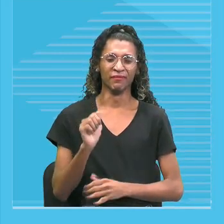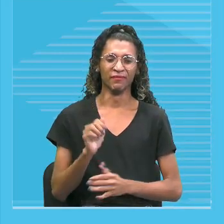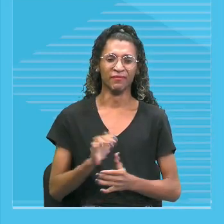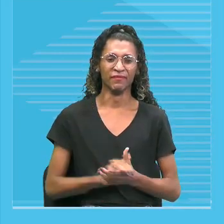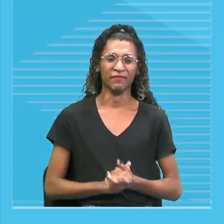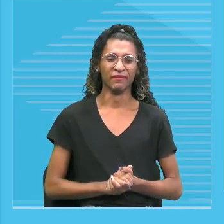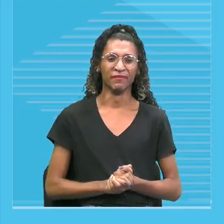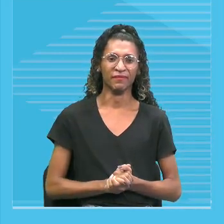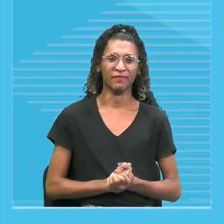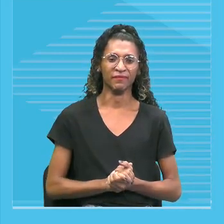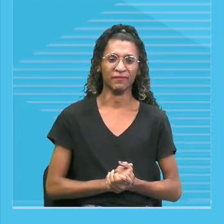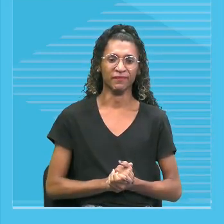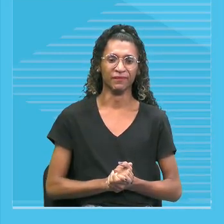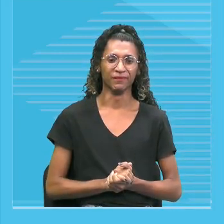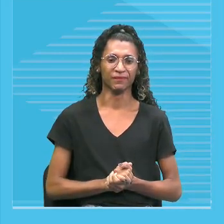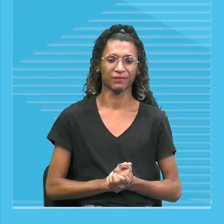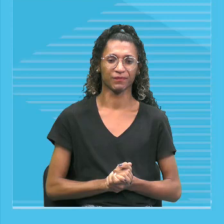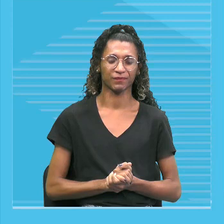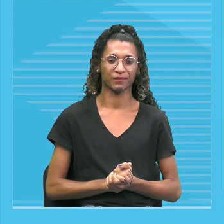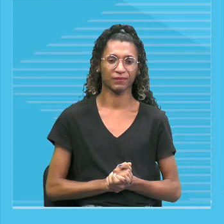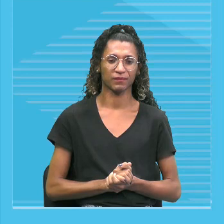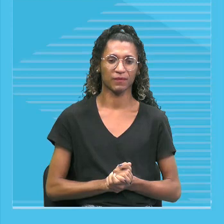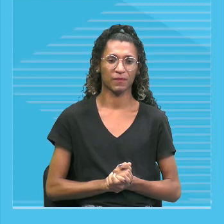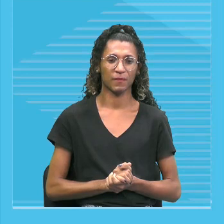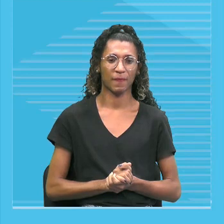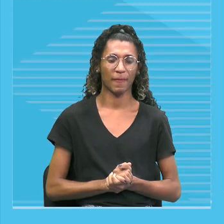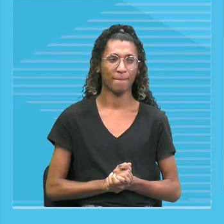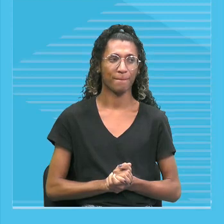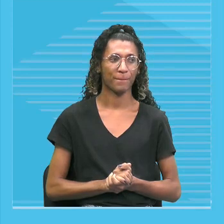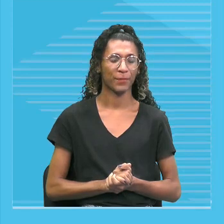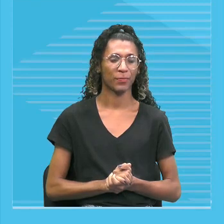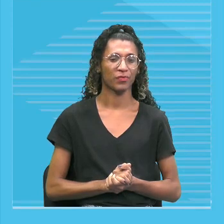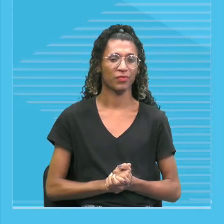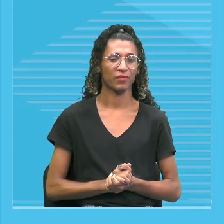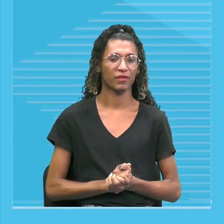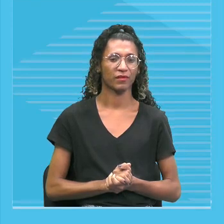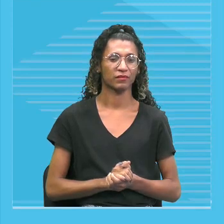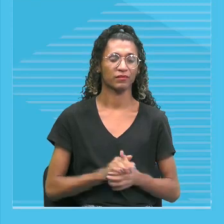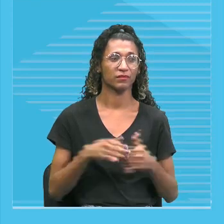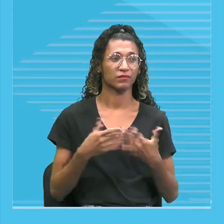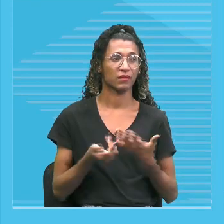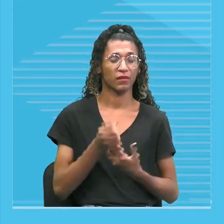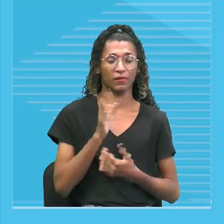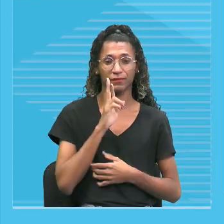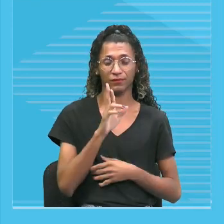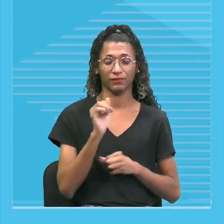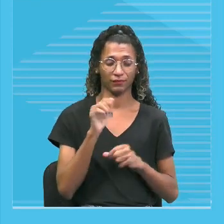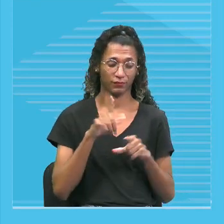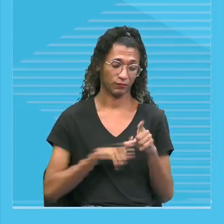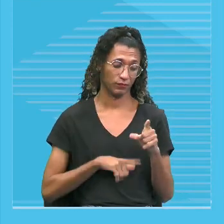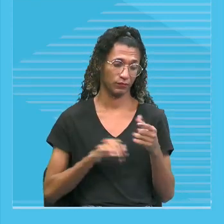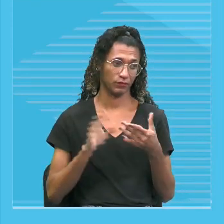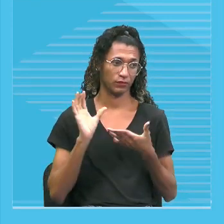tendemos budim de postre uma fruta de pôster tá a resposta a letra c